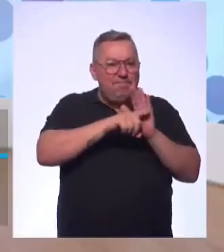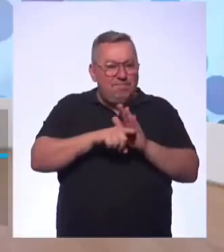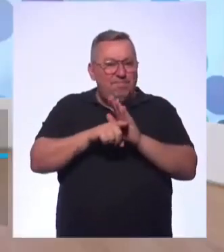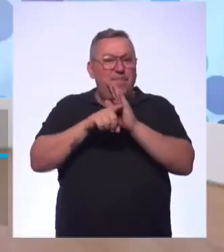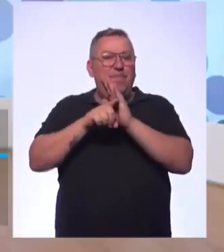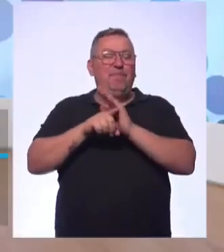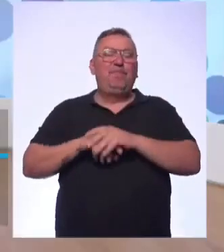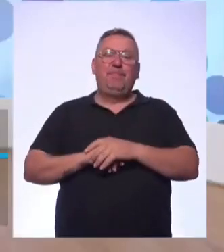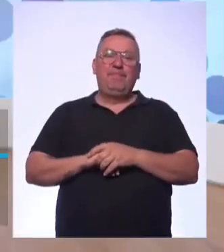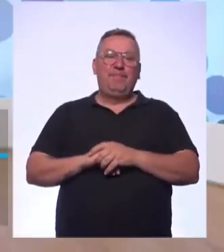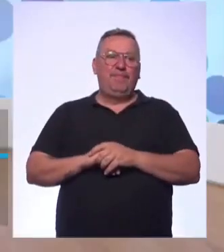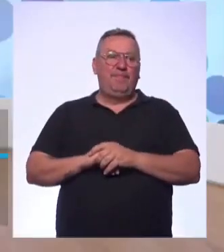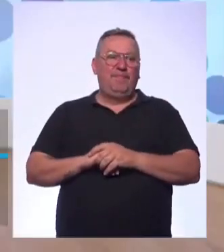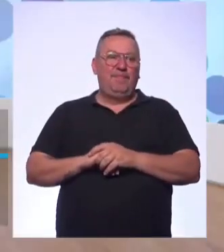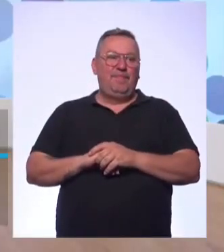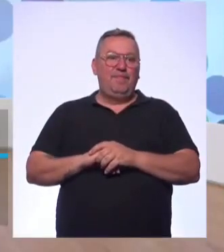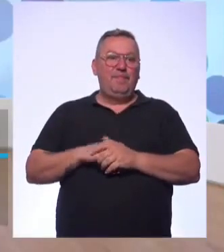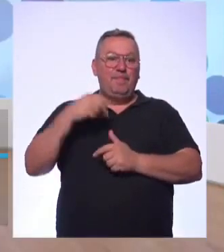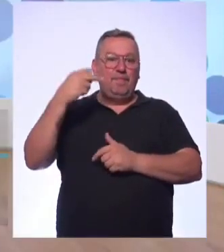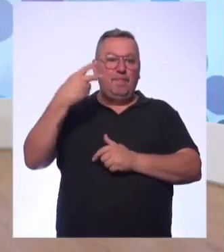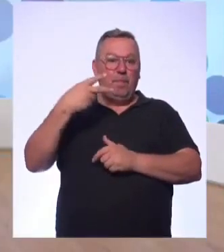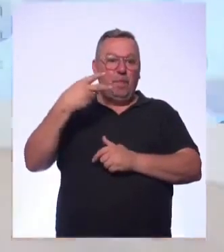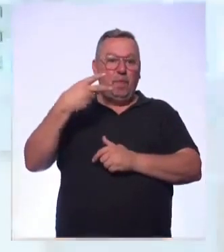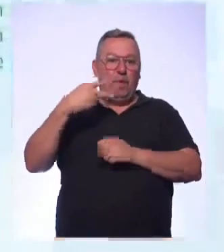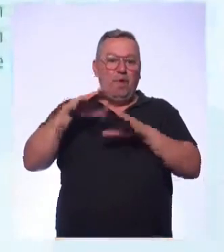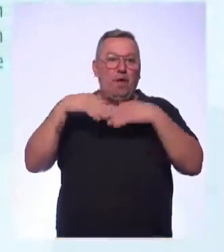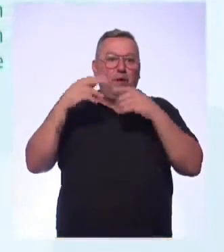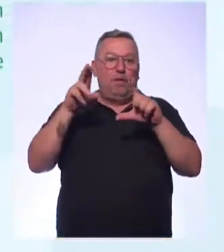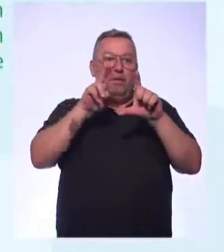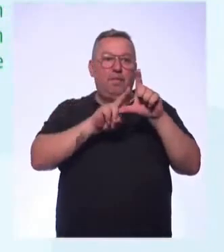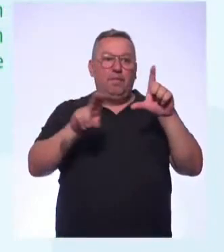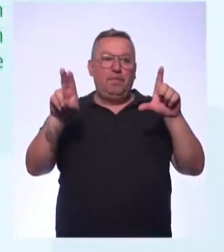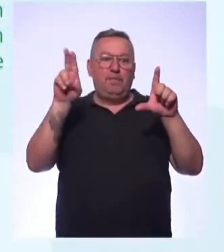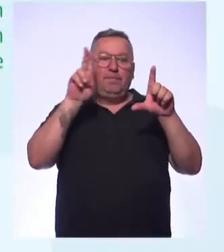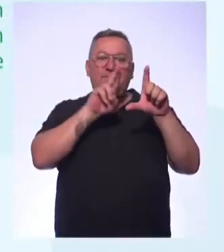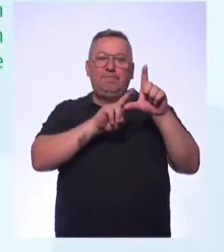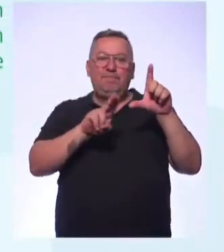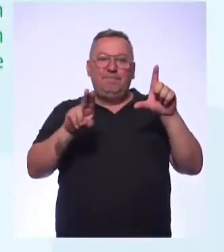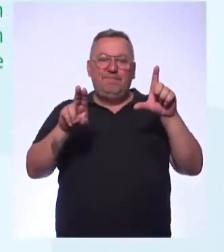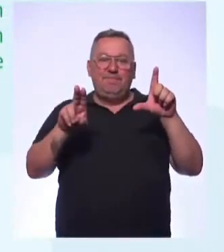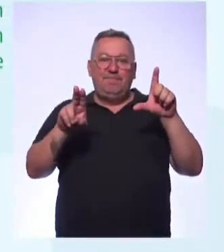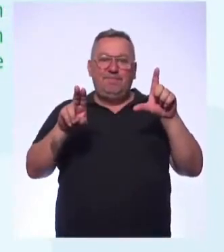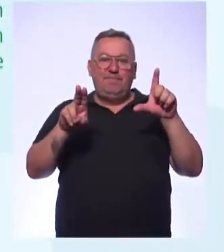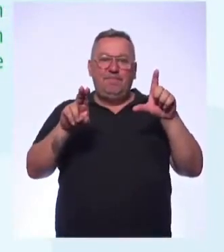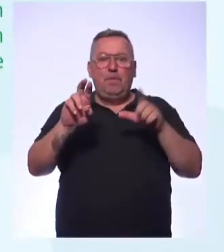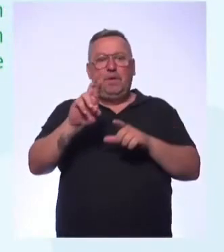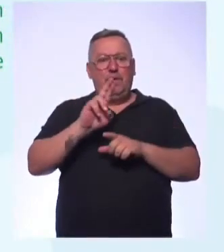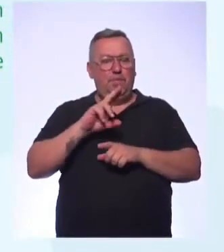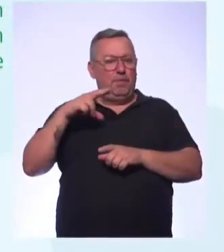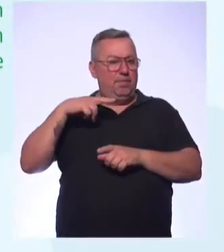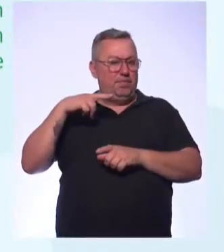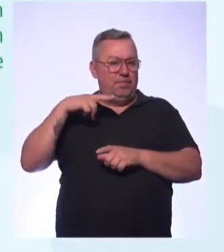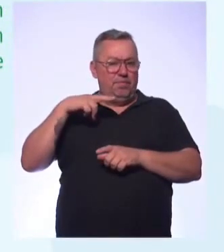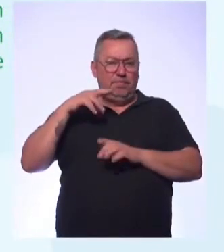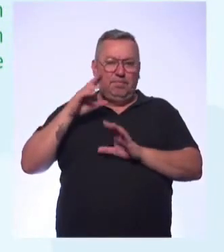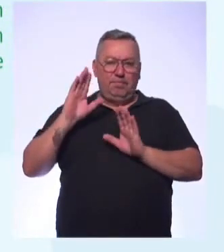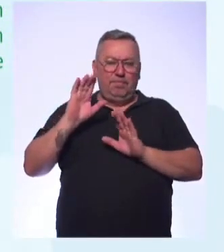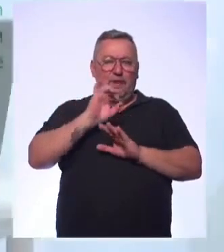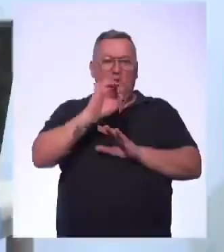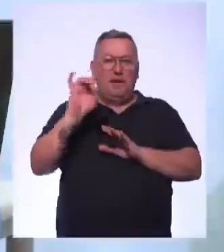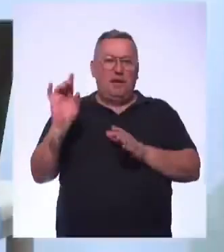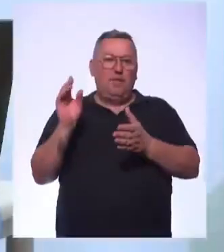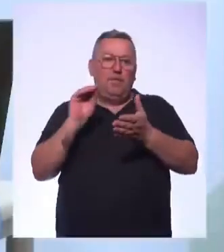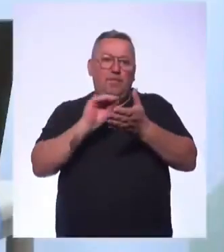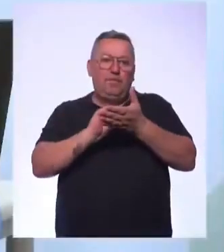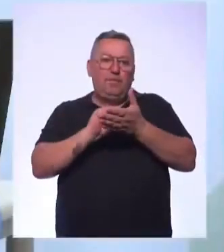pesquisa interessante. A2, qual legenda você daria para essa gravura? Aí é uma resposta pessoal, certo? Então, cada um